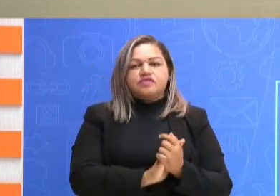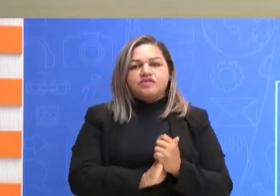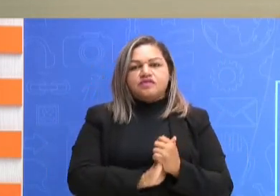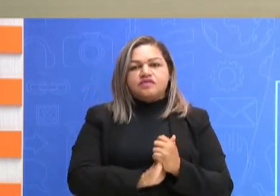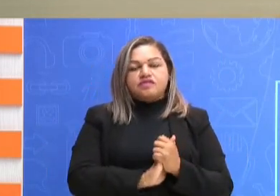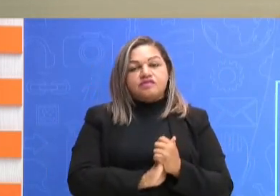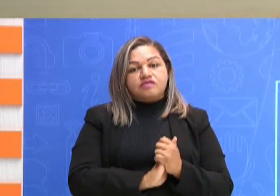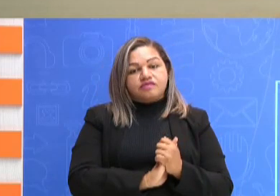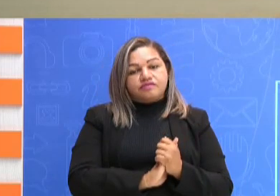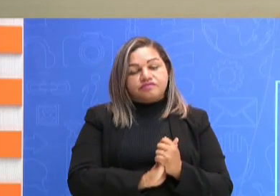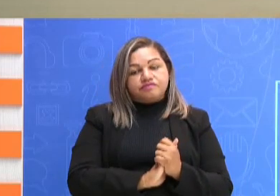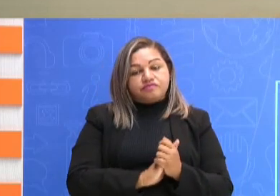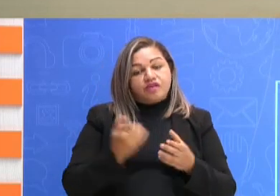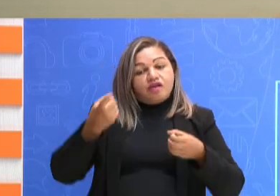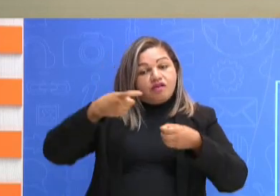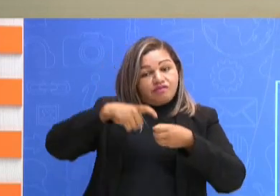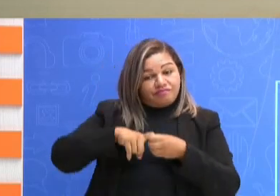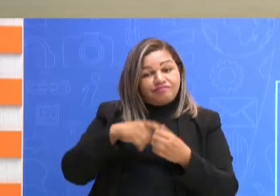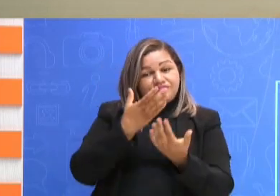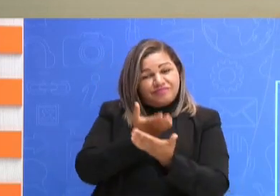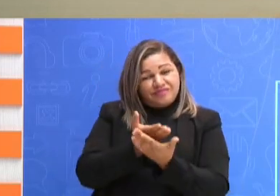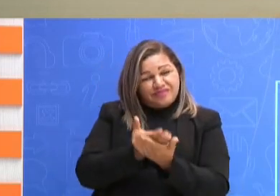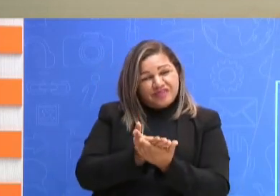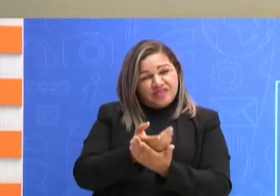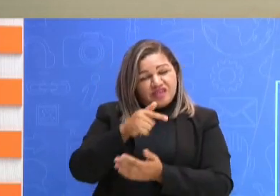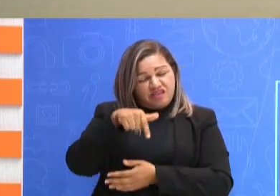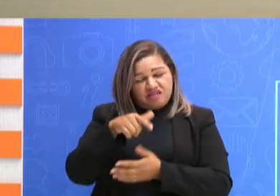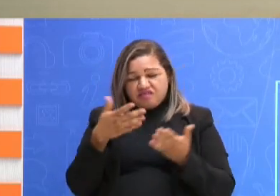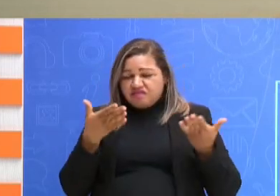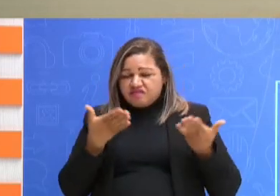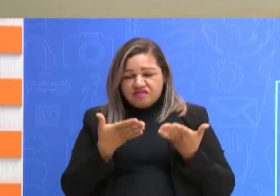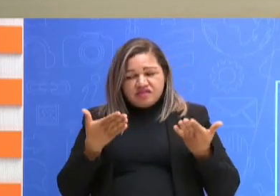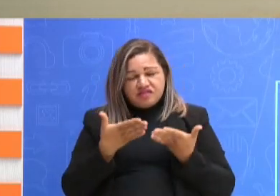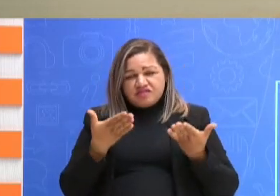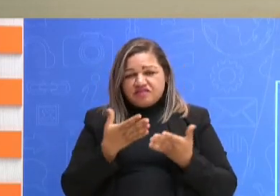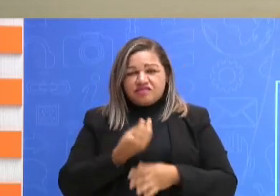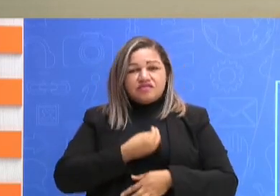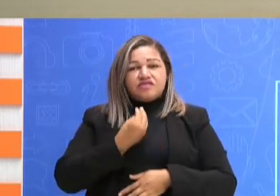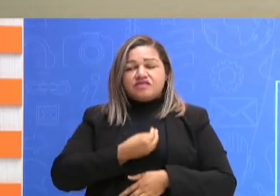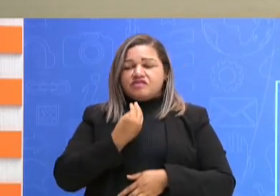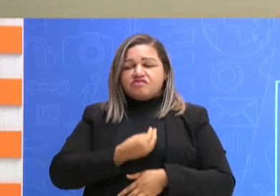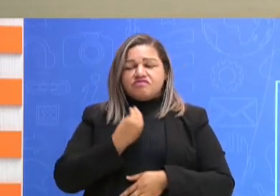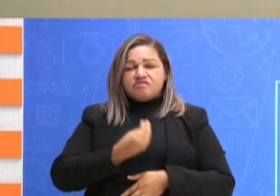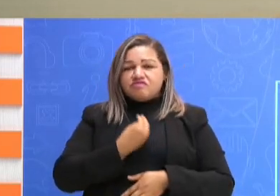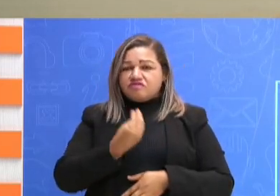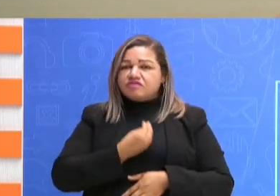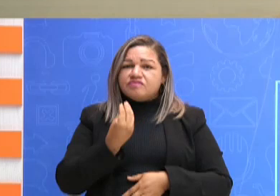Tá? Então, assim, ó, voltar às aulas nesse momento, que nós vivemos